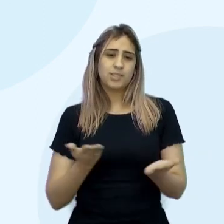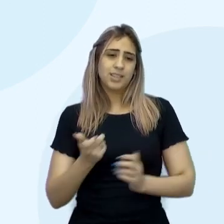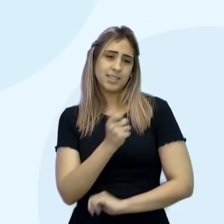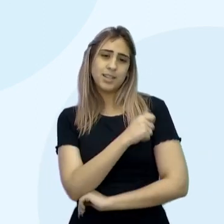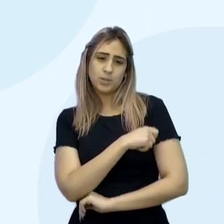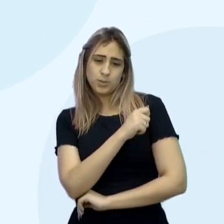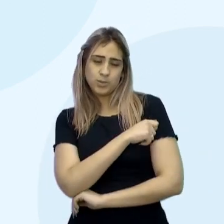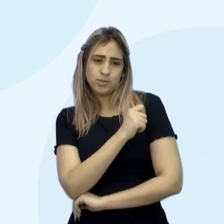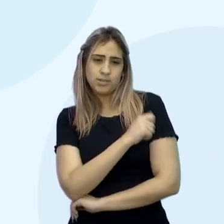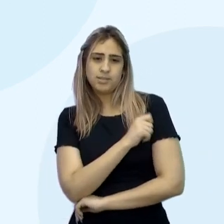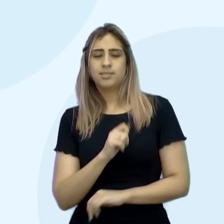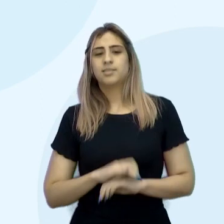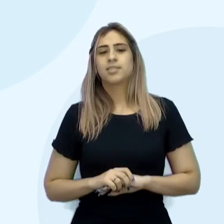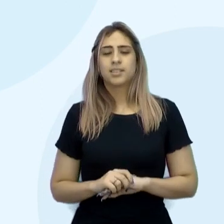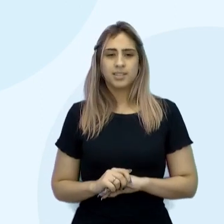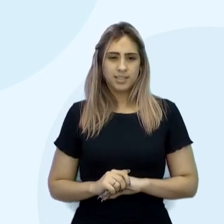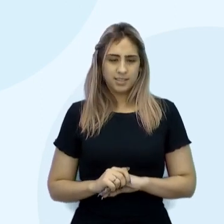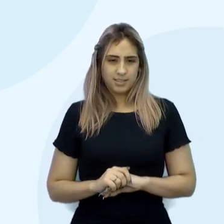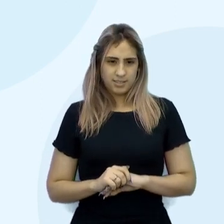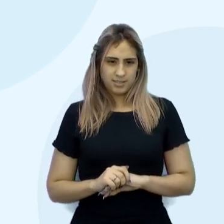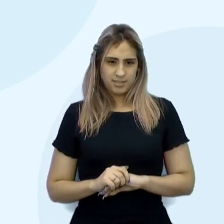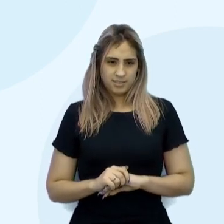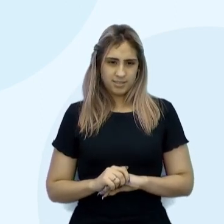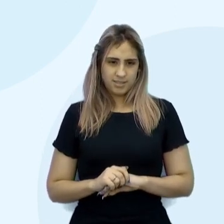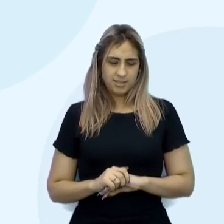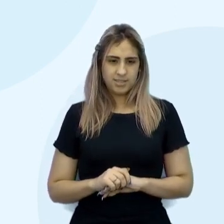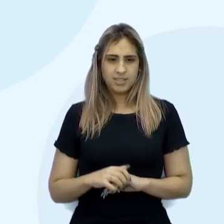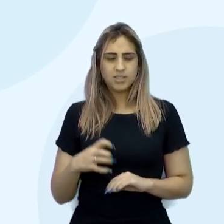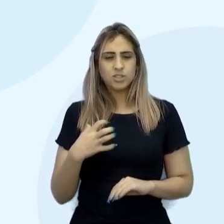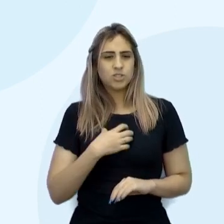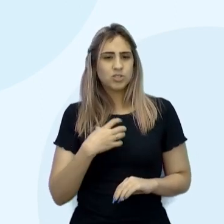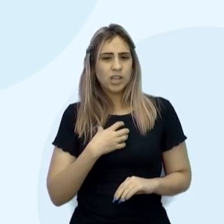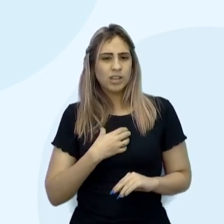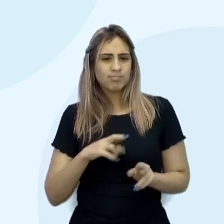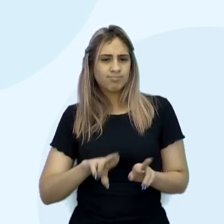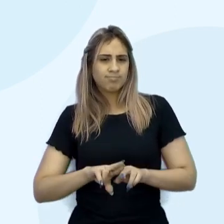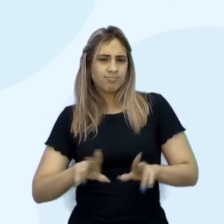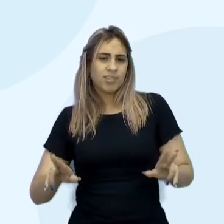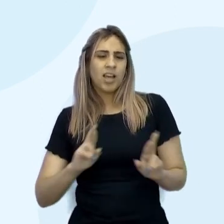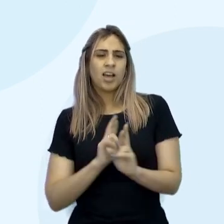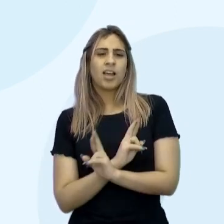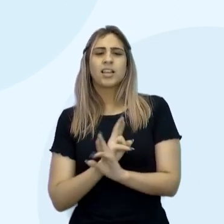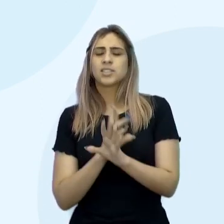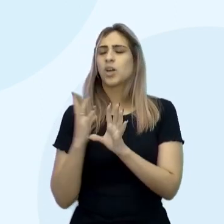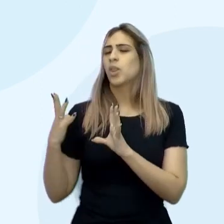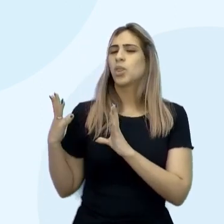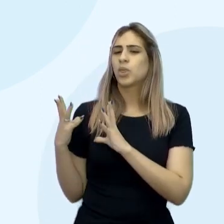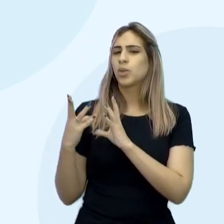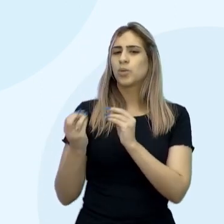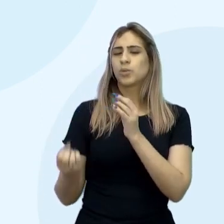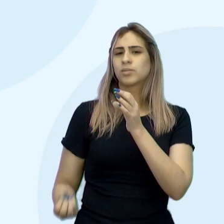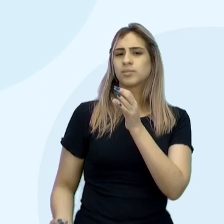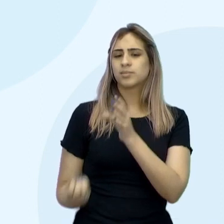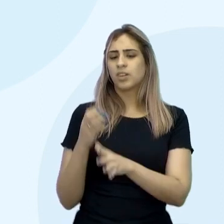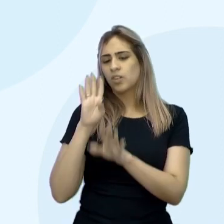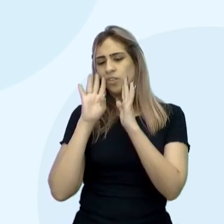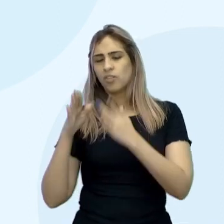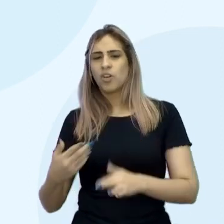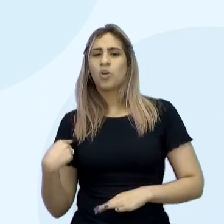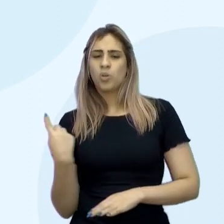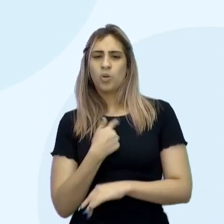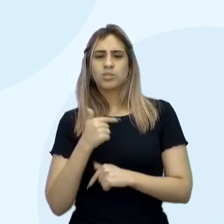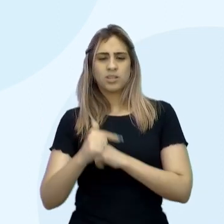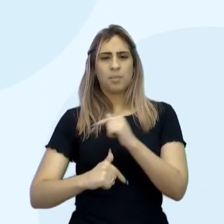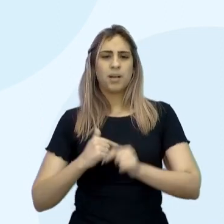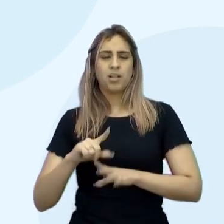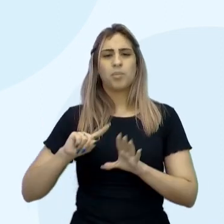pensamento coerente, ter um pensamento lógico, crítico em relação a tudo que tudo que aparece aí, foco aí do nosso trabalho, do